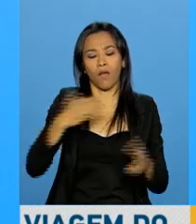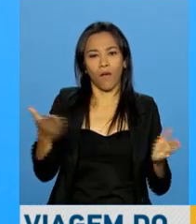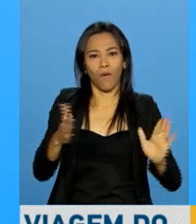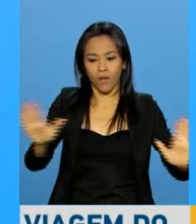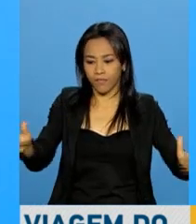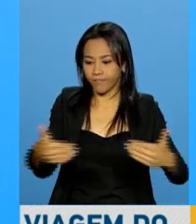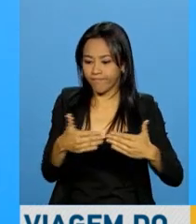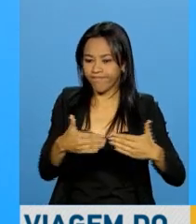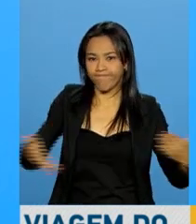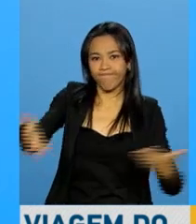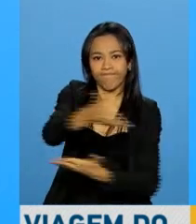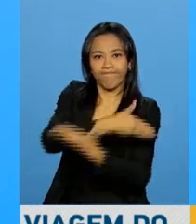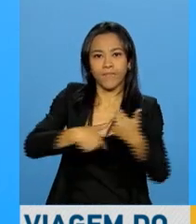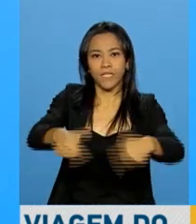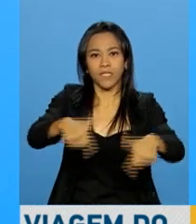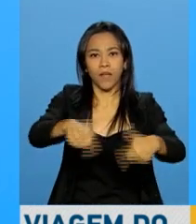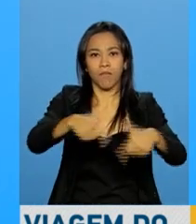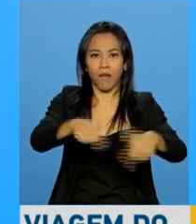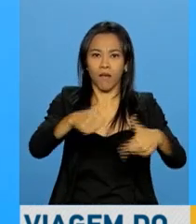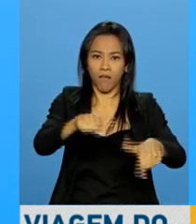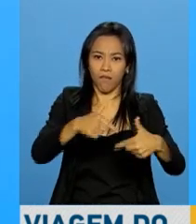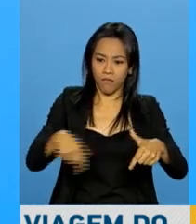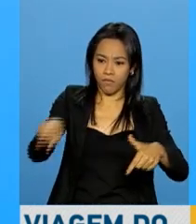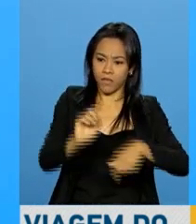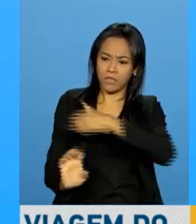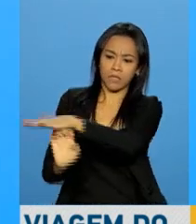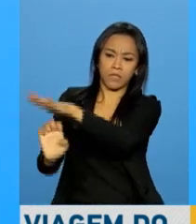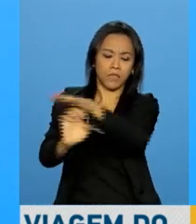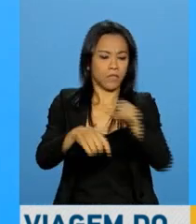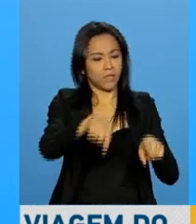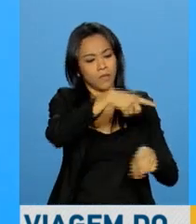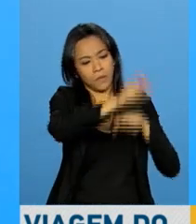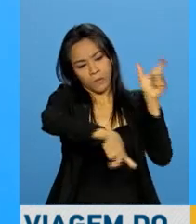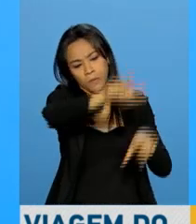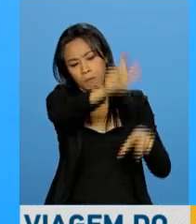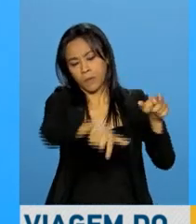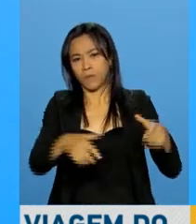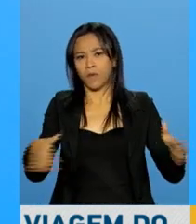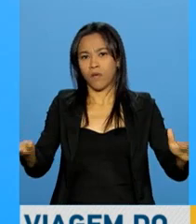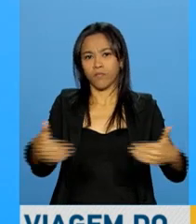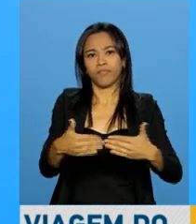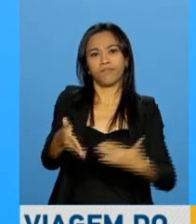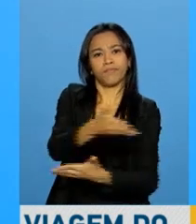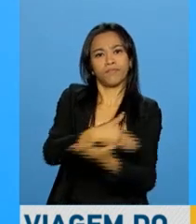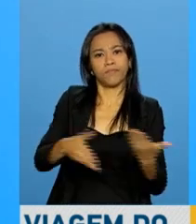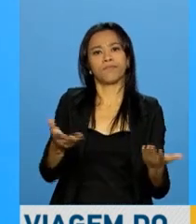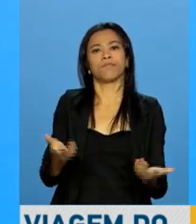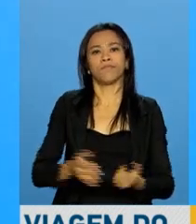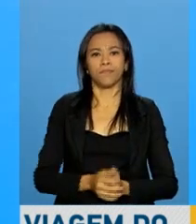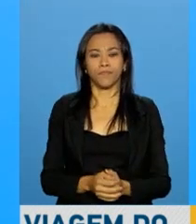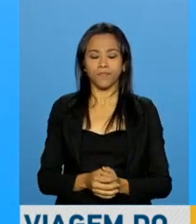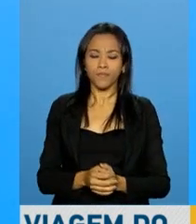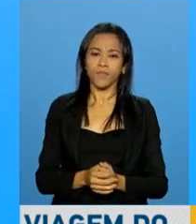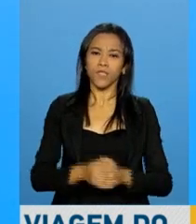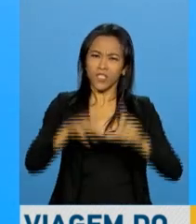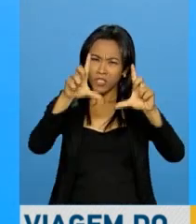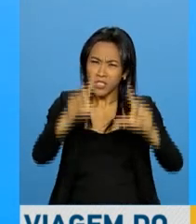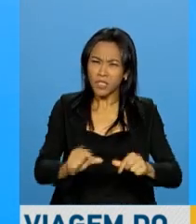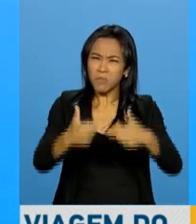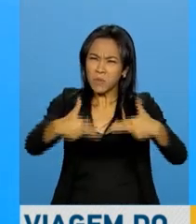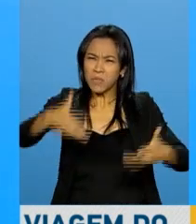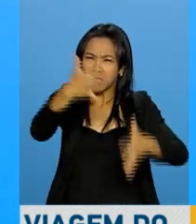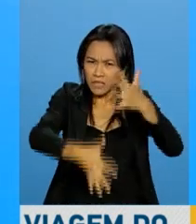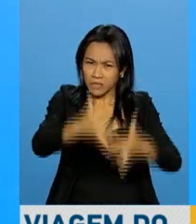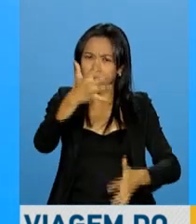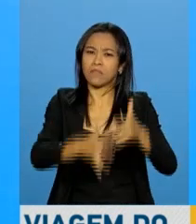relações de trabalho e, portanto, desbloqueamos nosso potencial produtivo. Devo